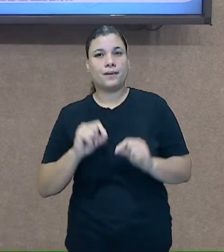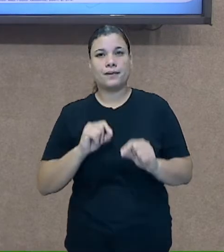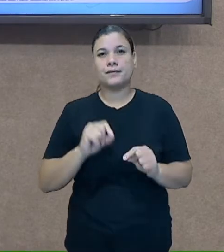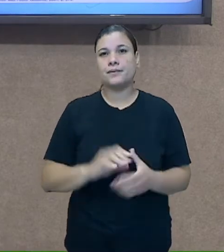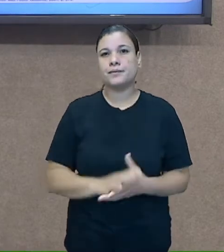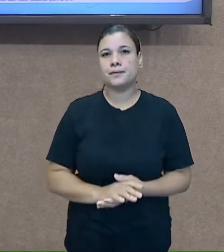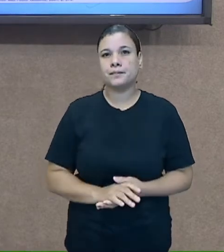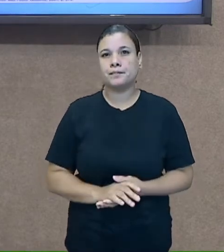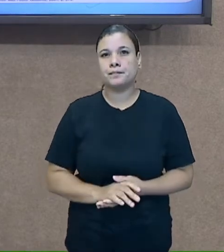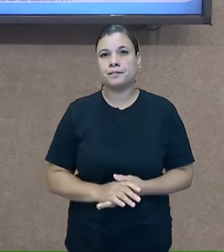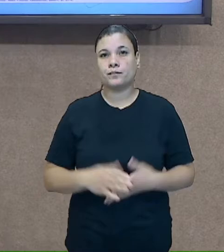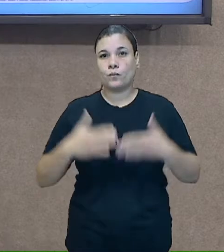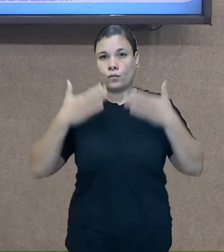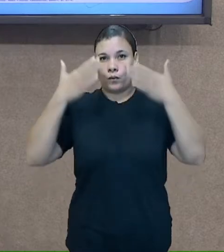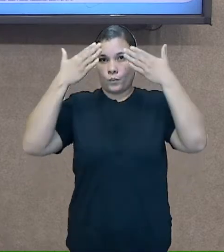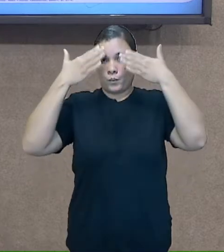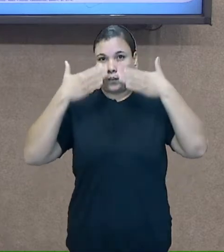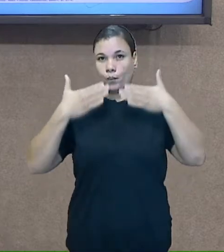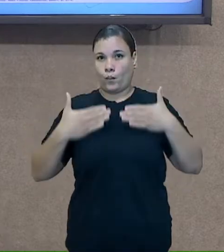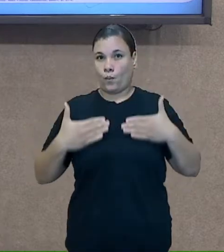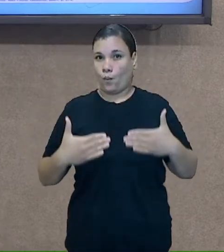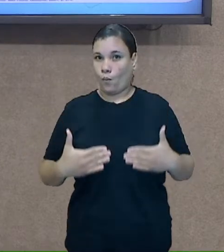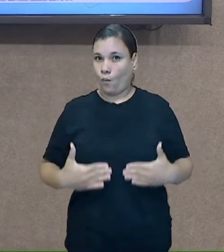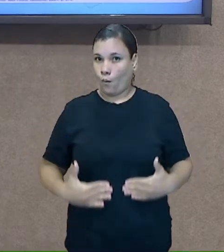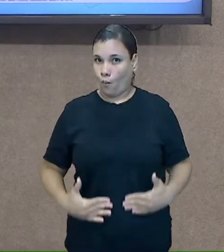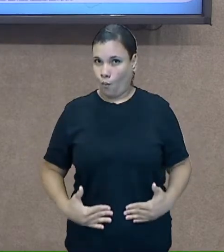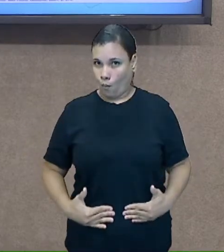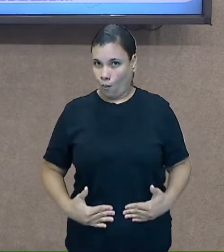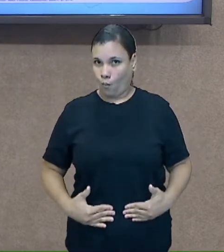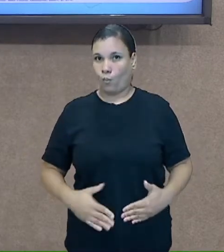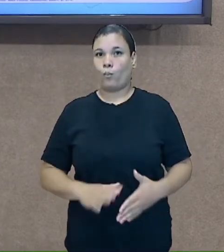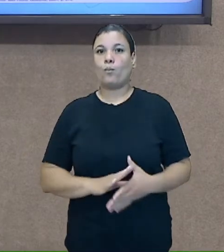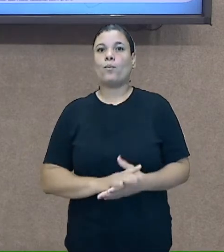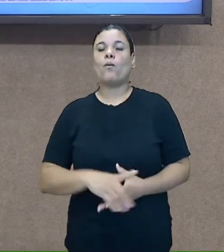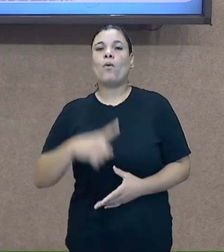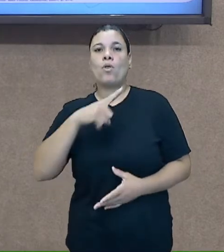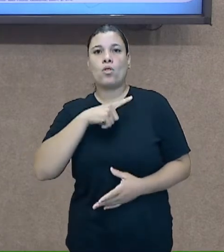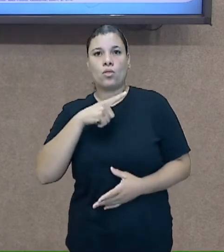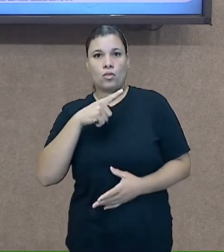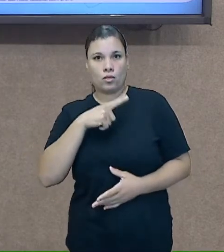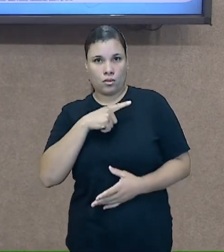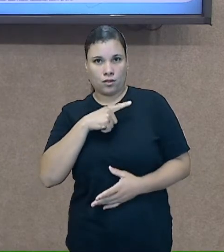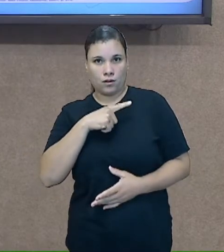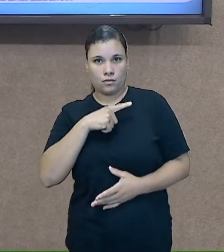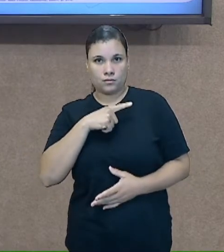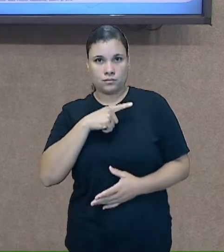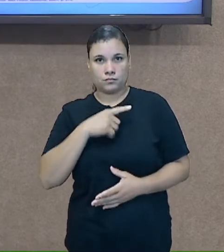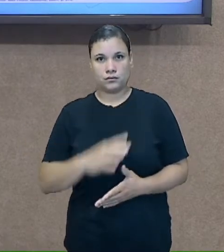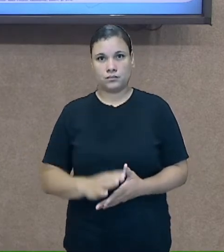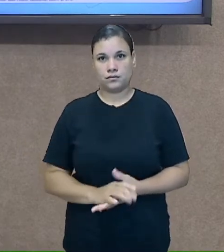um corpo segmentado, aonde nós vamos ter tórax,